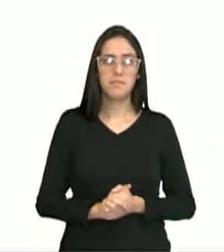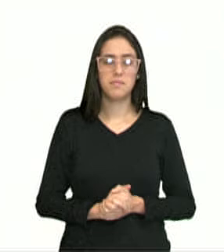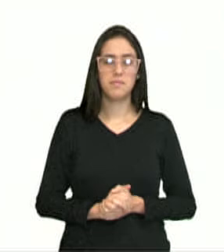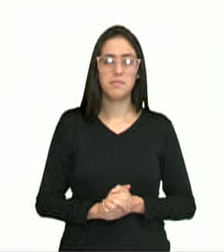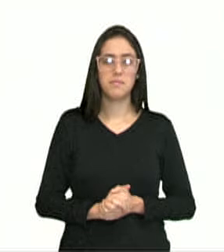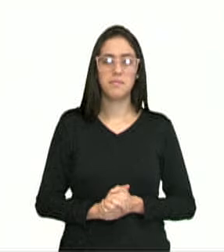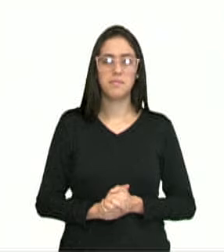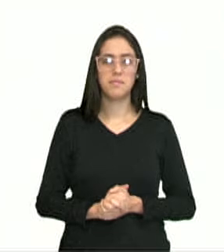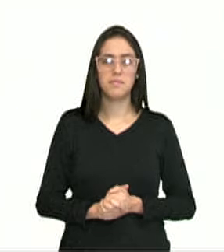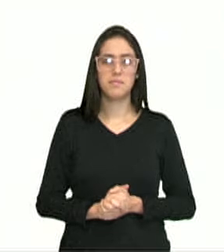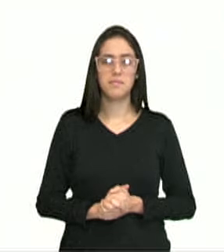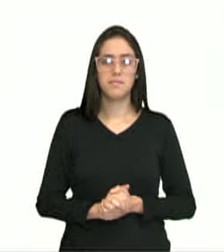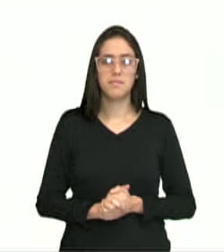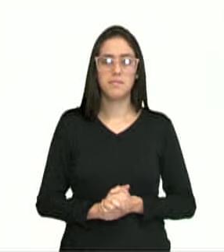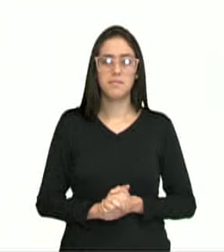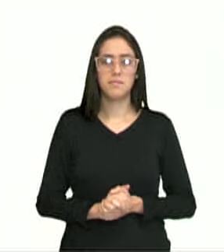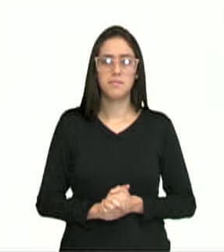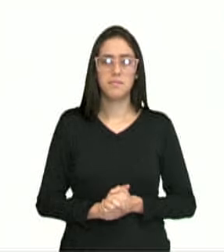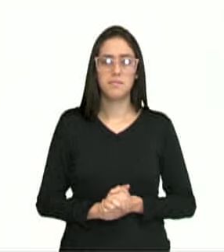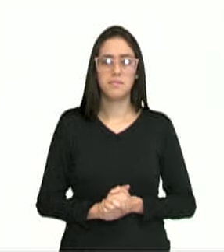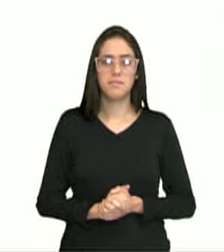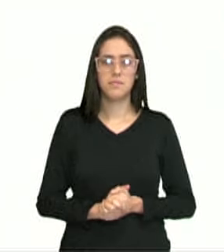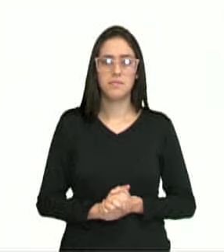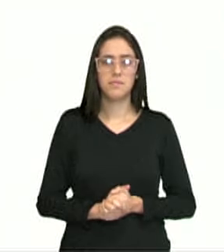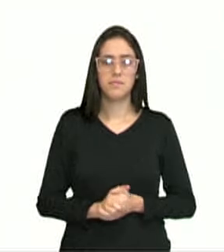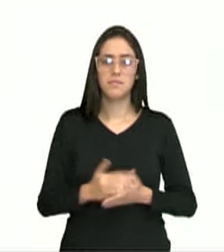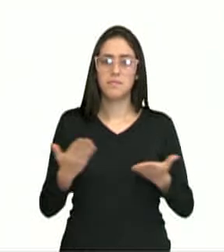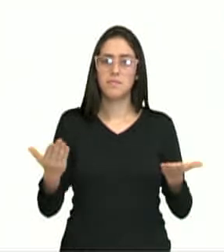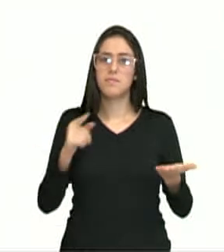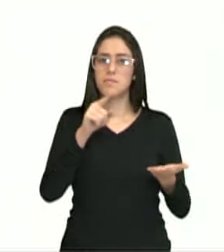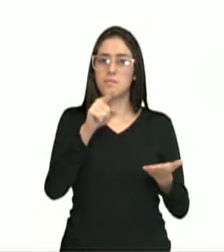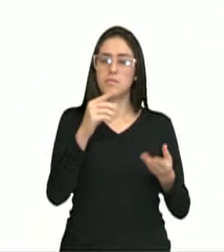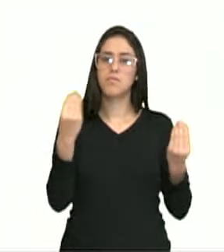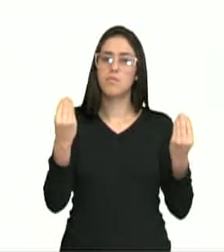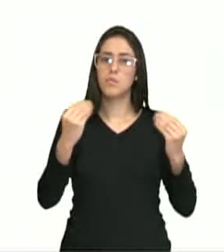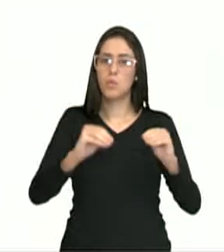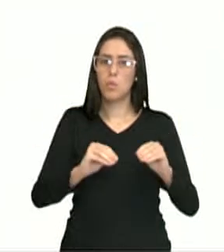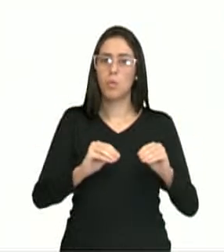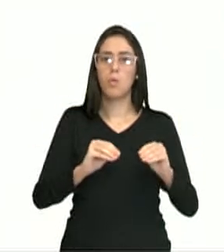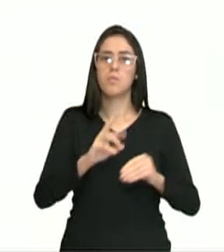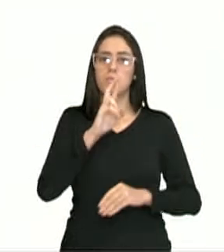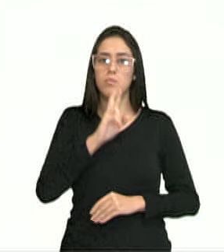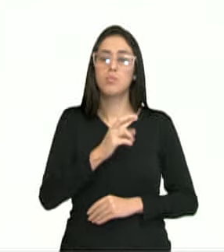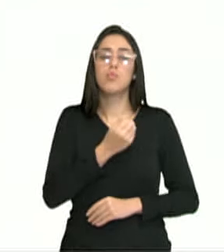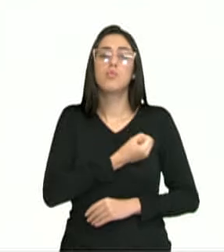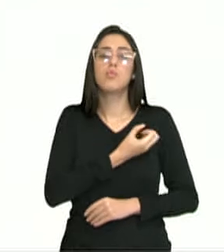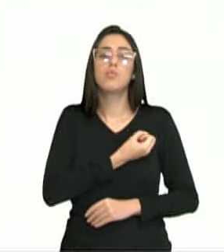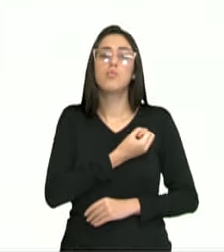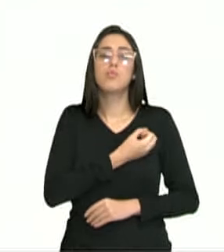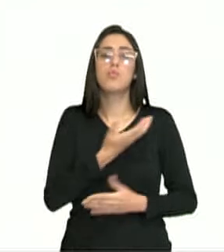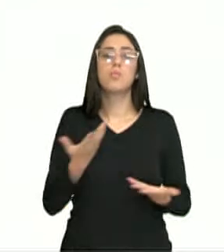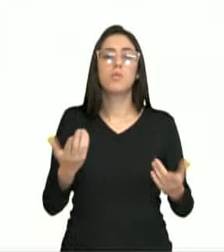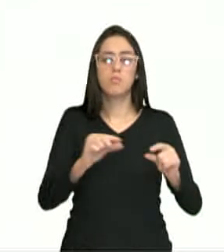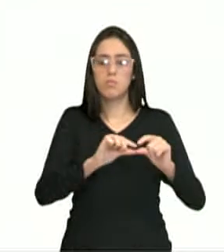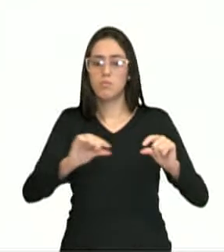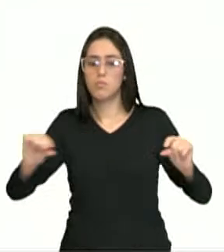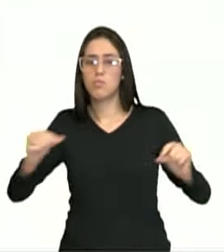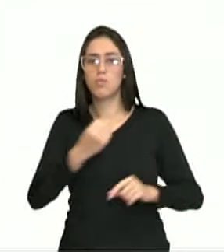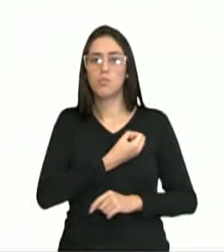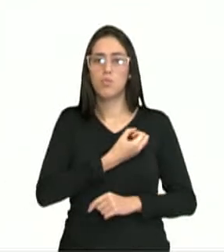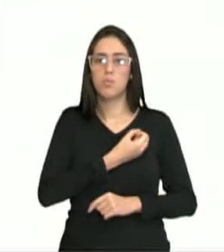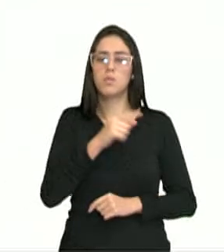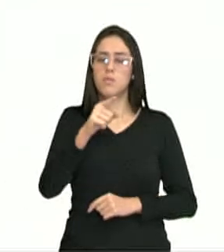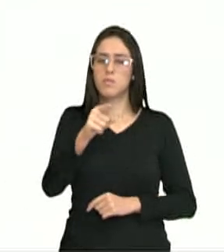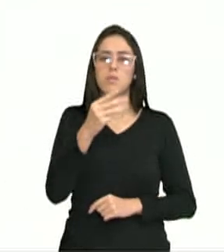porcentagem? E aí vocês vão escrever o número por extensão. Vou dar